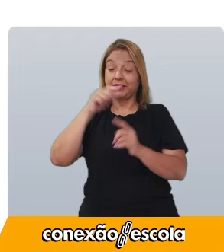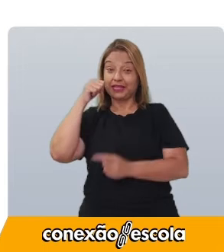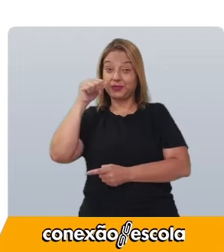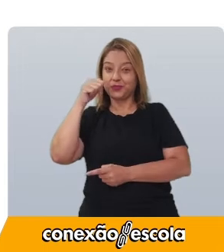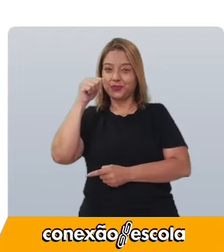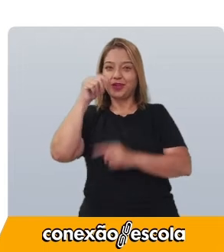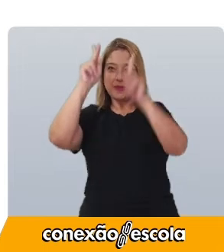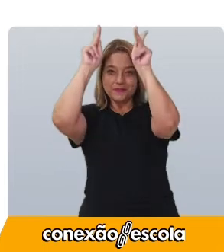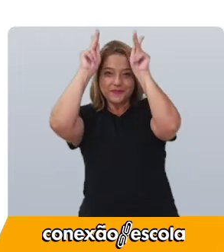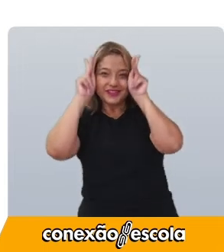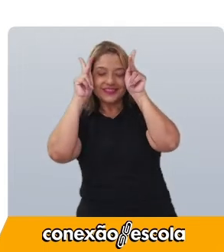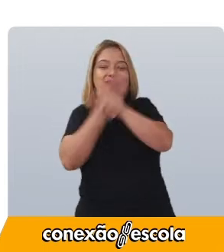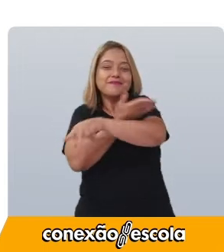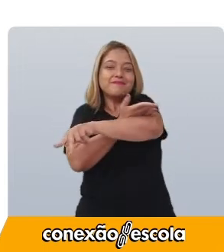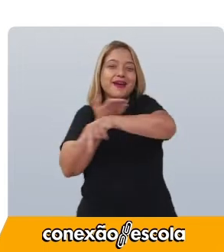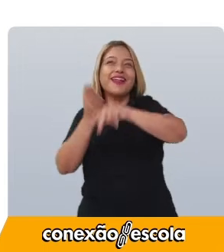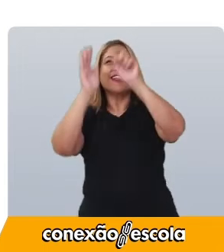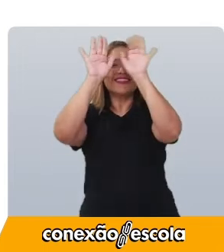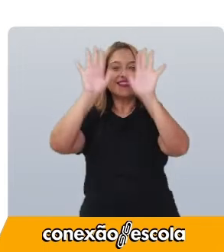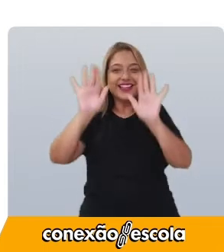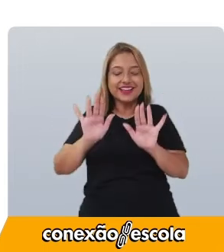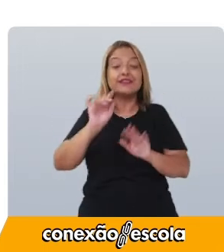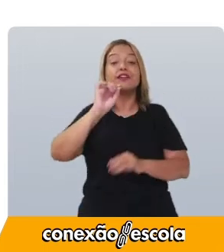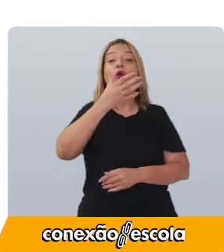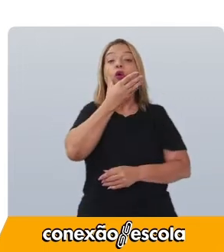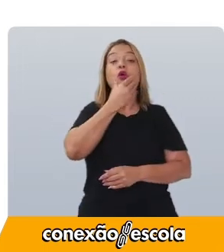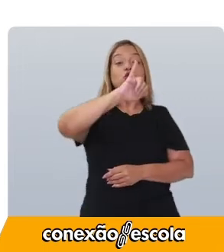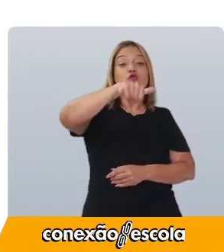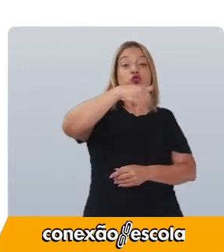de Neve, João e Maria,